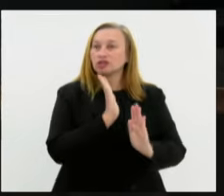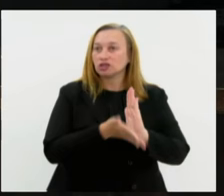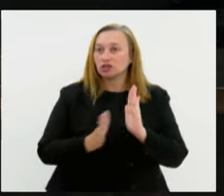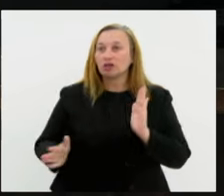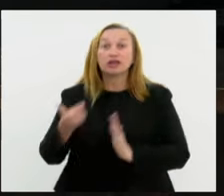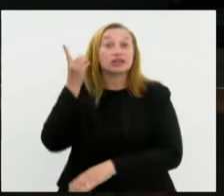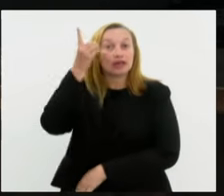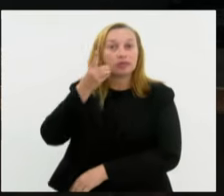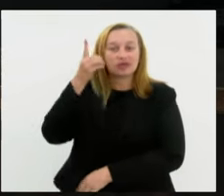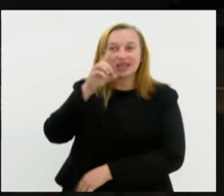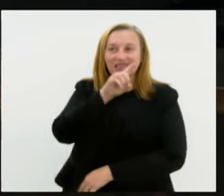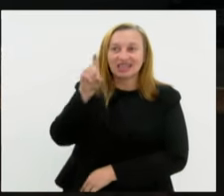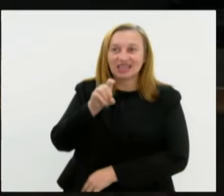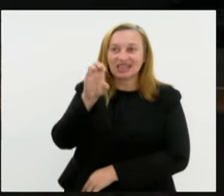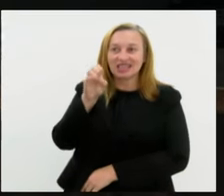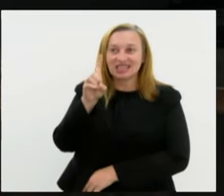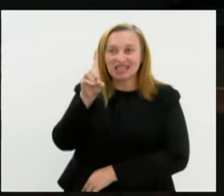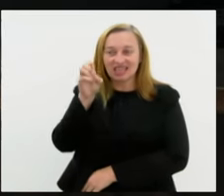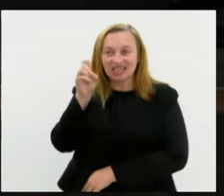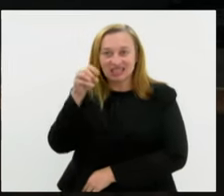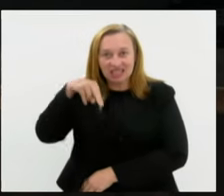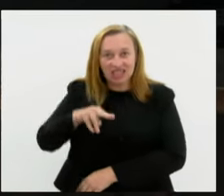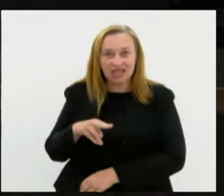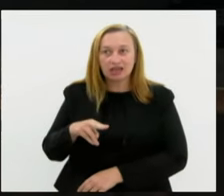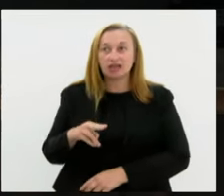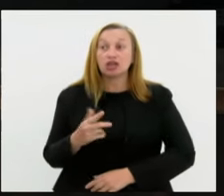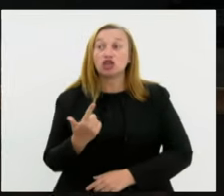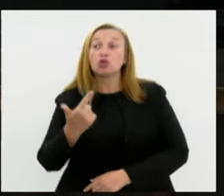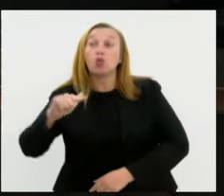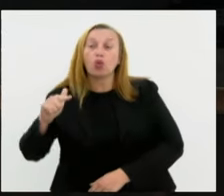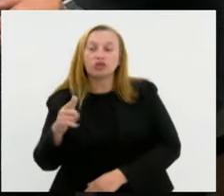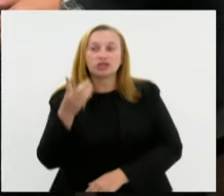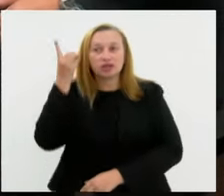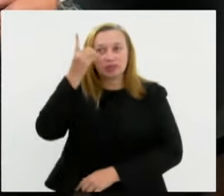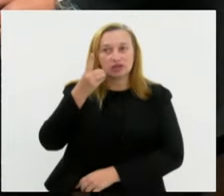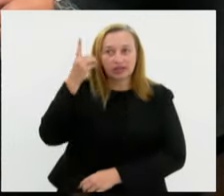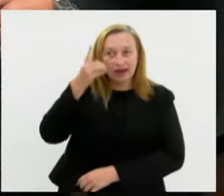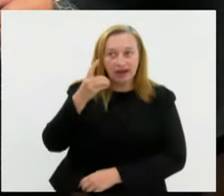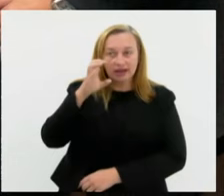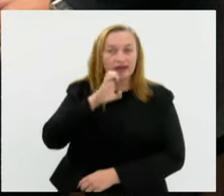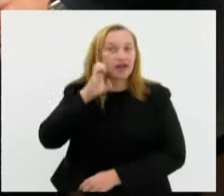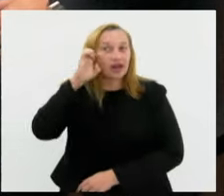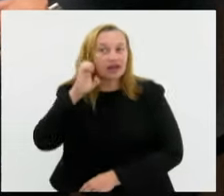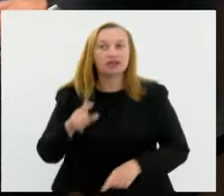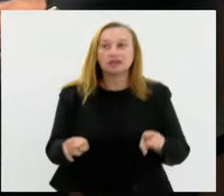alertou que tanto ela quanto a deputada Élica Takimoto também são